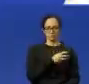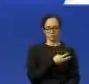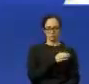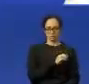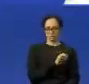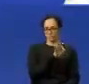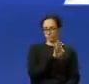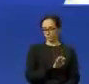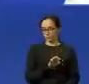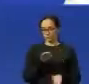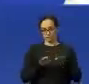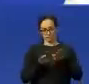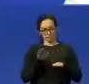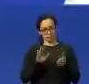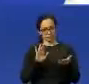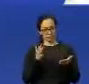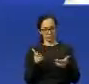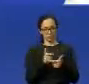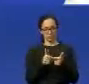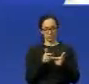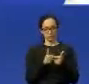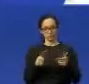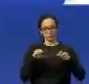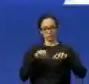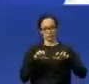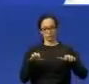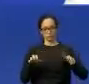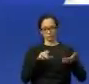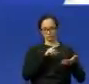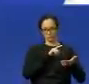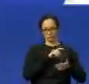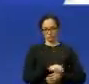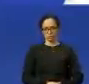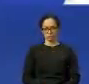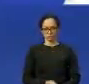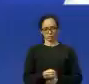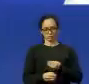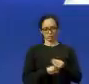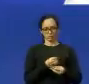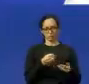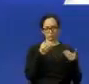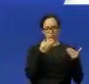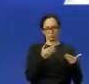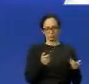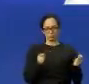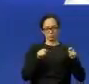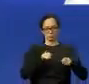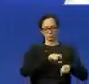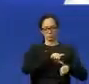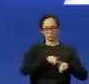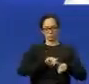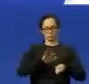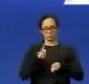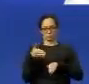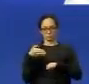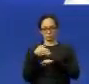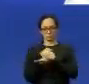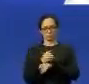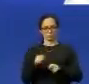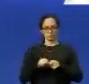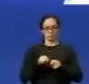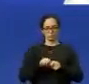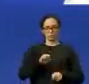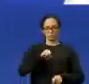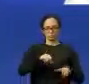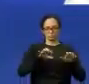30% a probabilidade de ocorrência de chuva nessa região. Então, qual vai ser a probabilidade do morador se atrasar para o serviço no dia em que foi